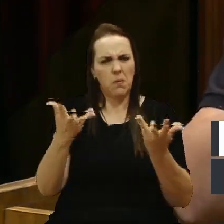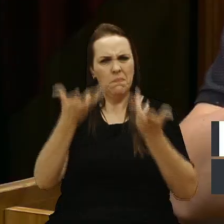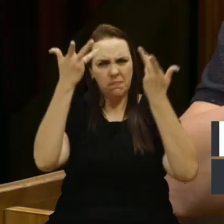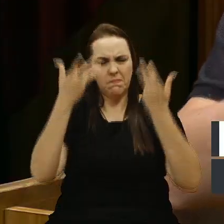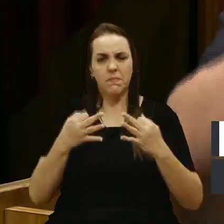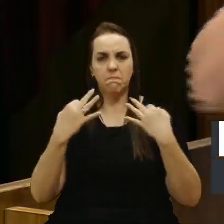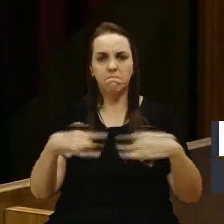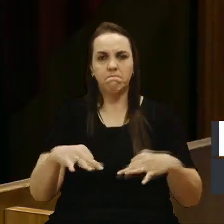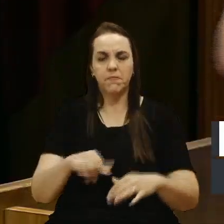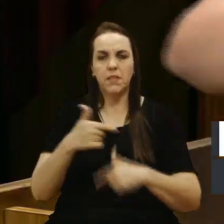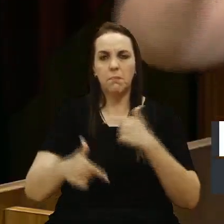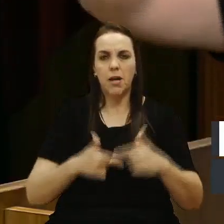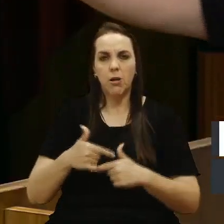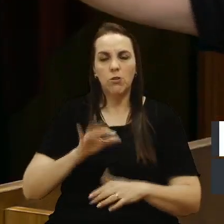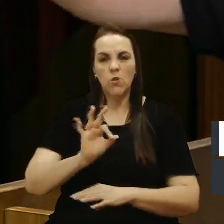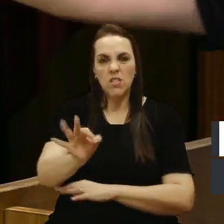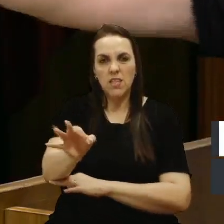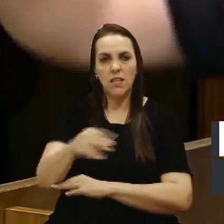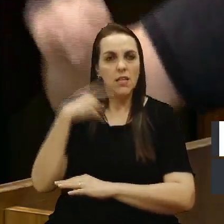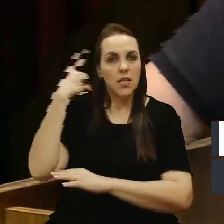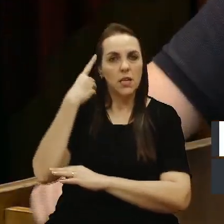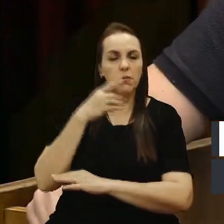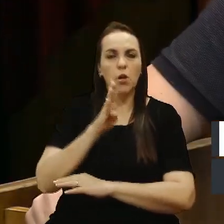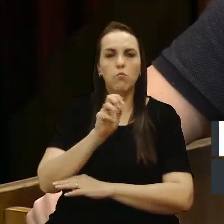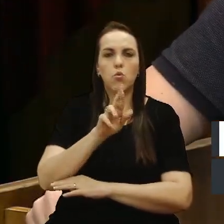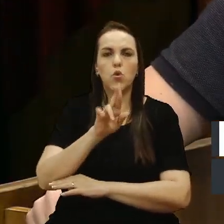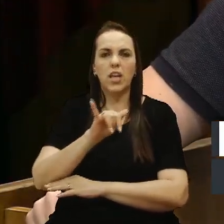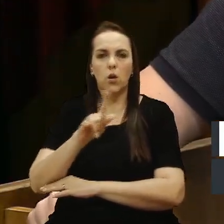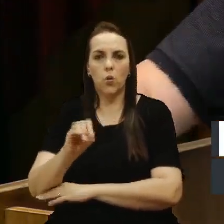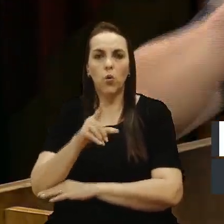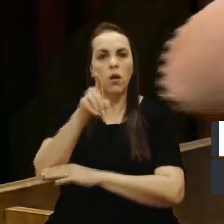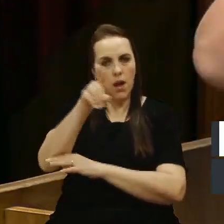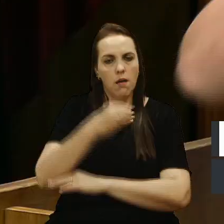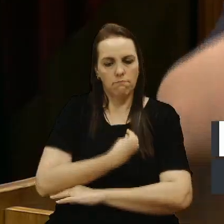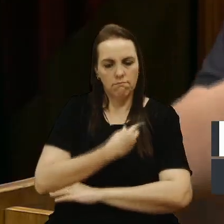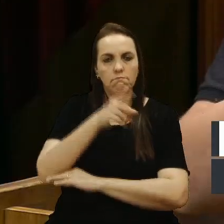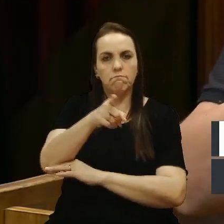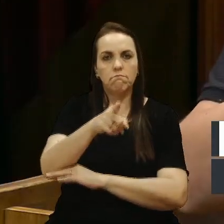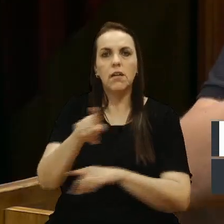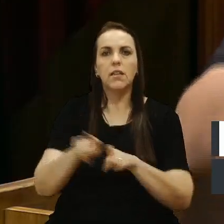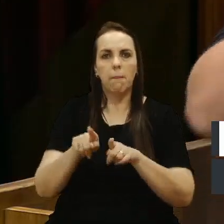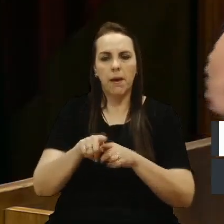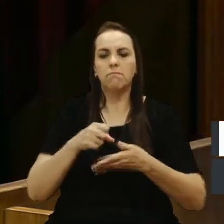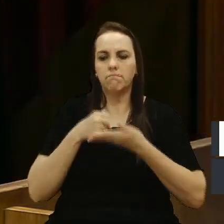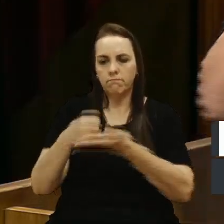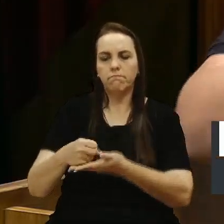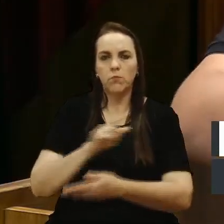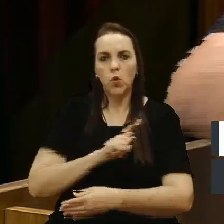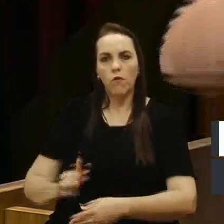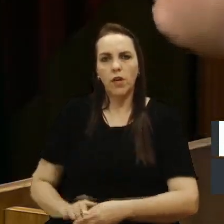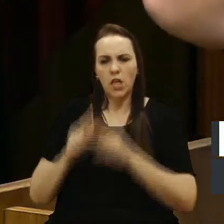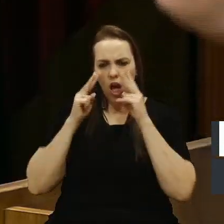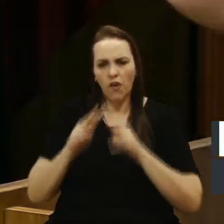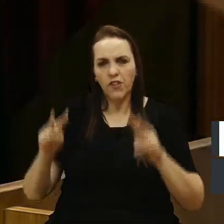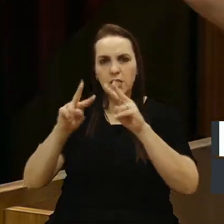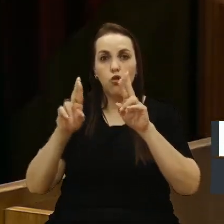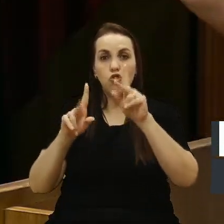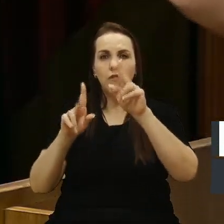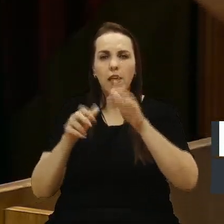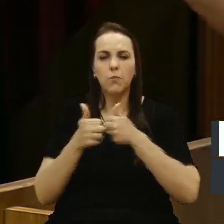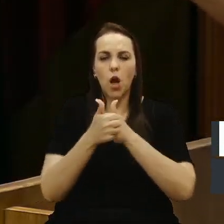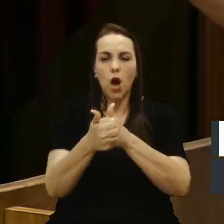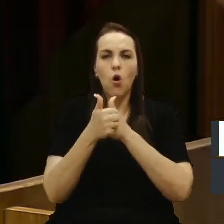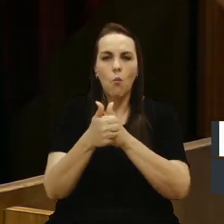trabalho. Tenho certeza que se o deputado Burgo estivesse lá, mesmo sendo da base, teria uma visão diferente, porque acompanhou